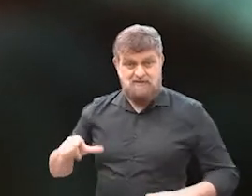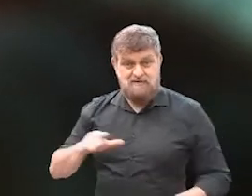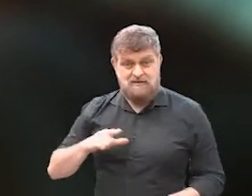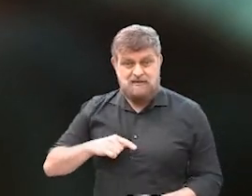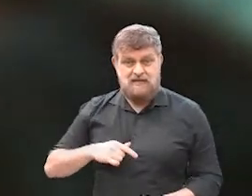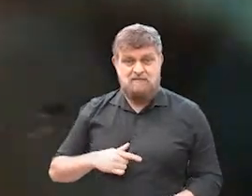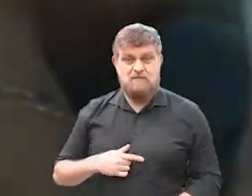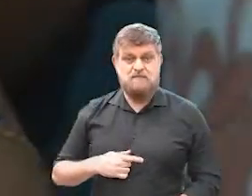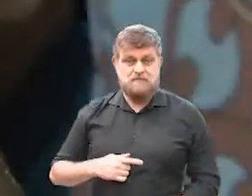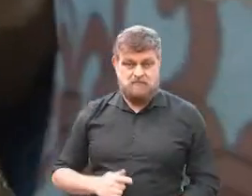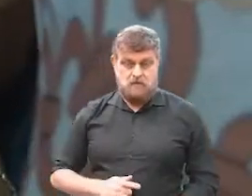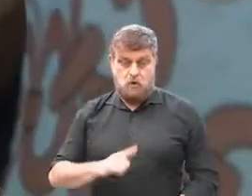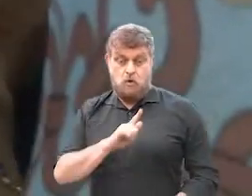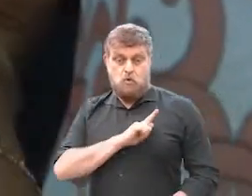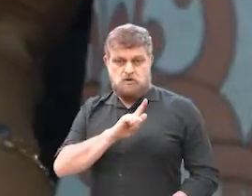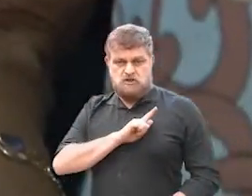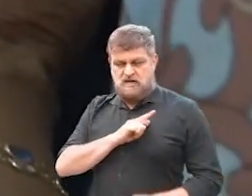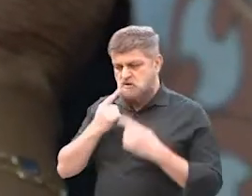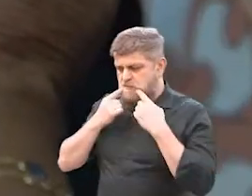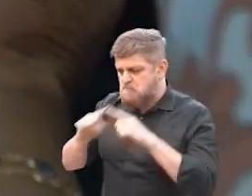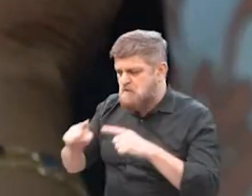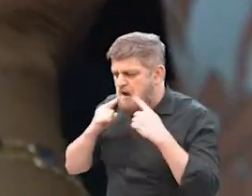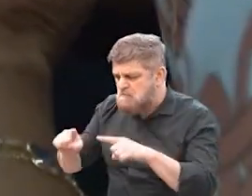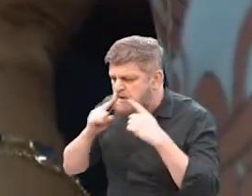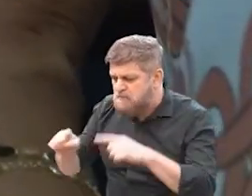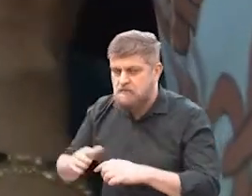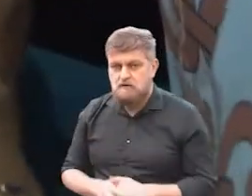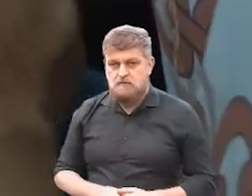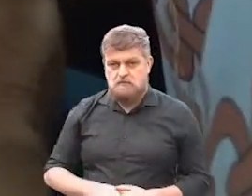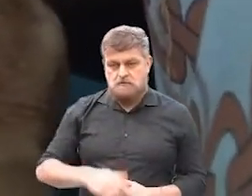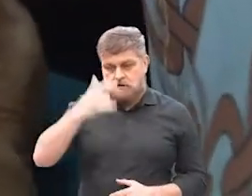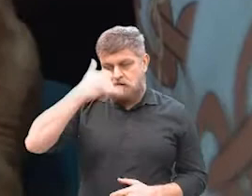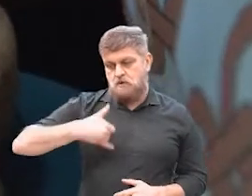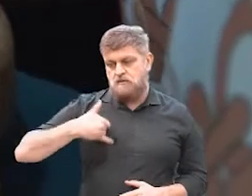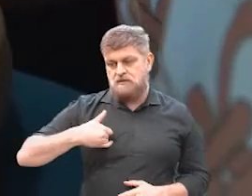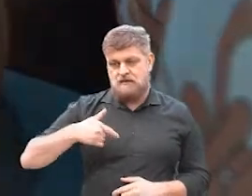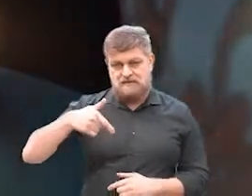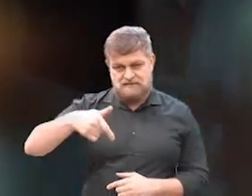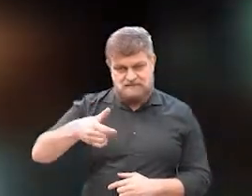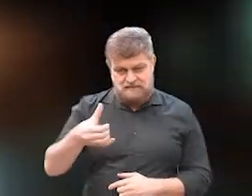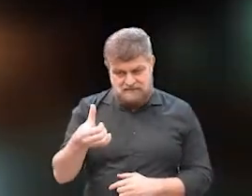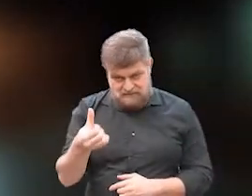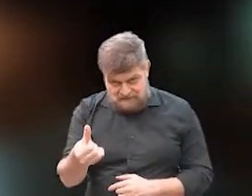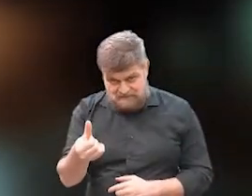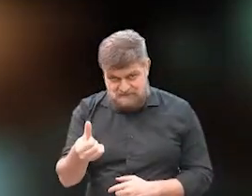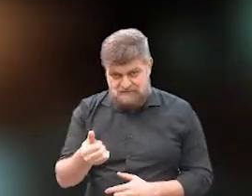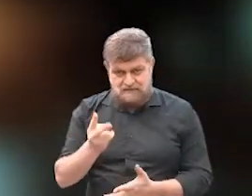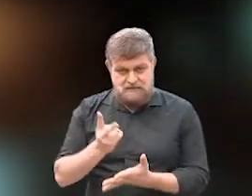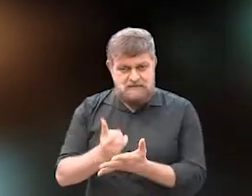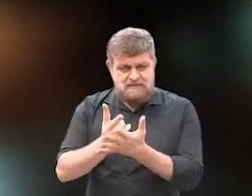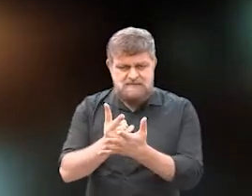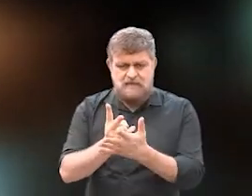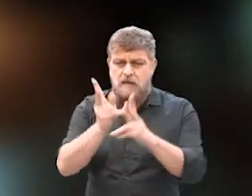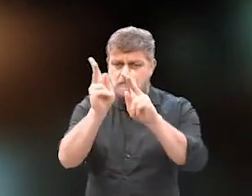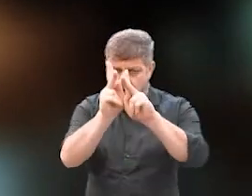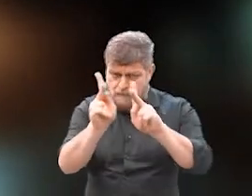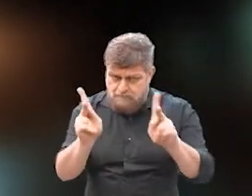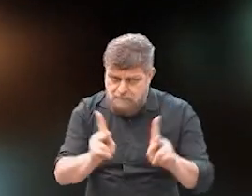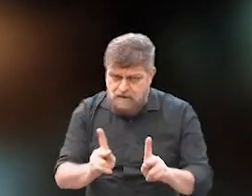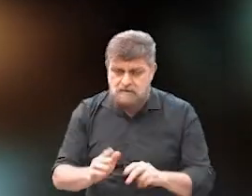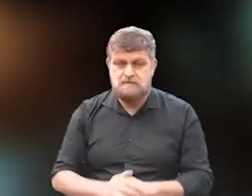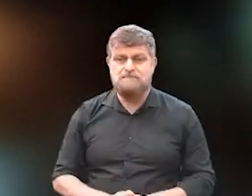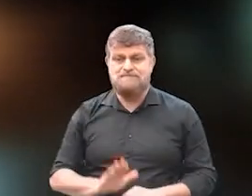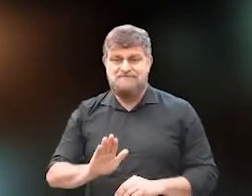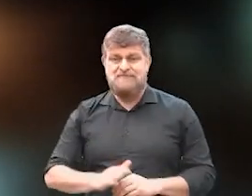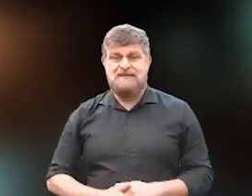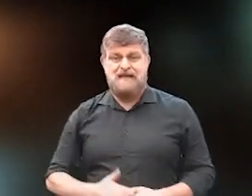pelo genro. Eu tenho 76 anos, sempre procurei viver na paz. Mas desde quando